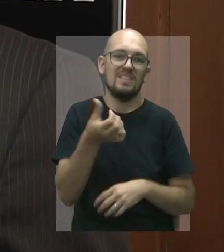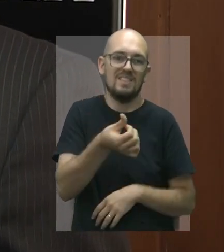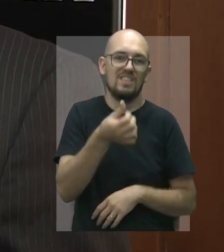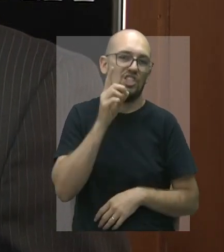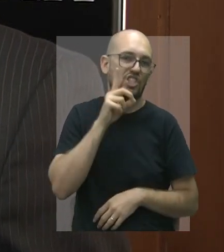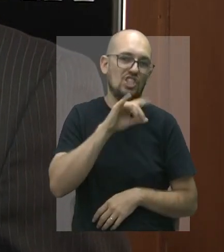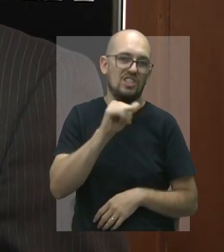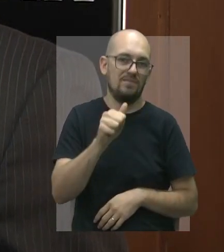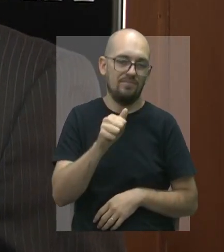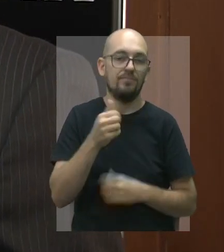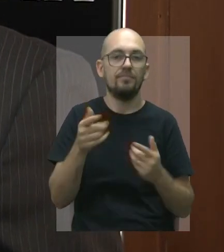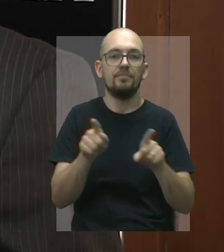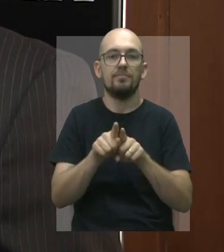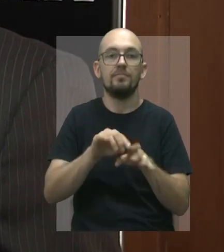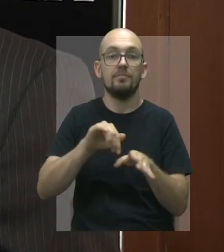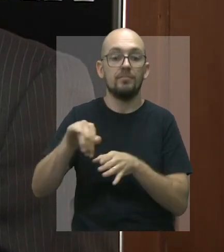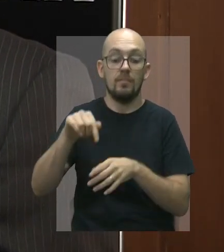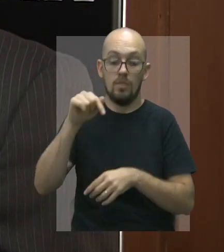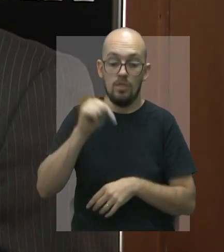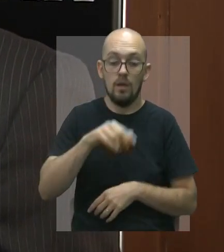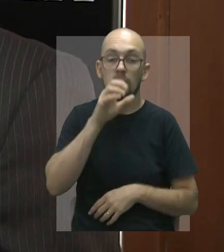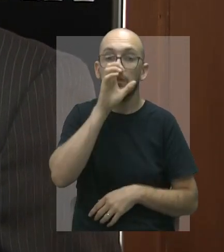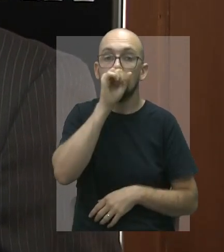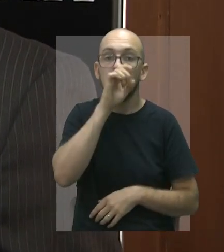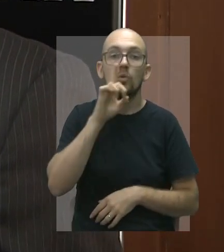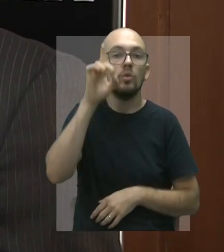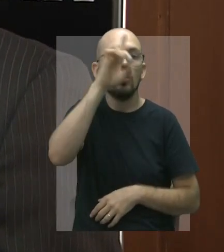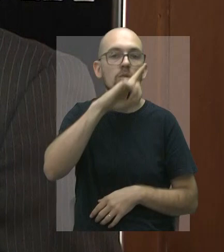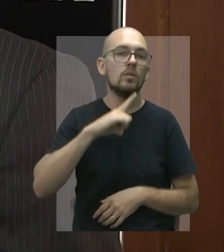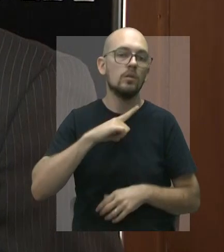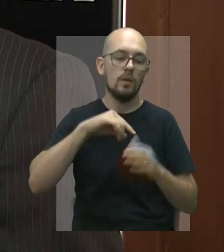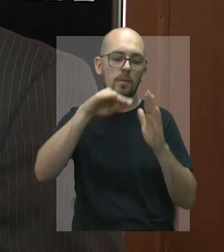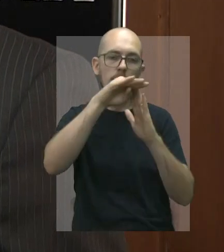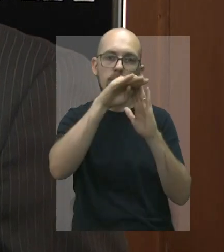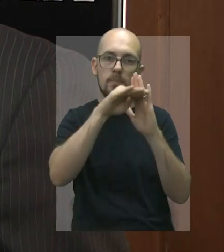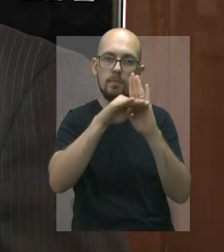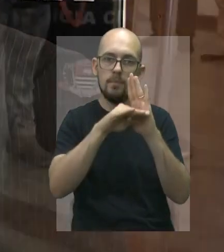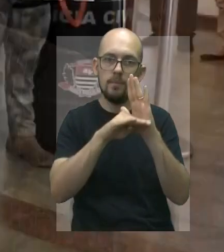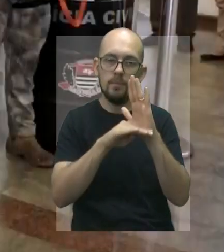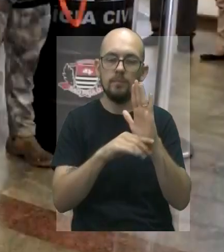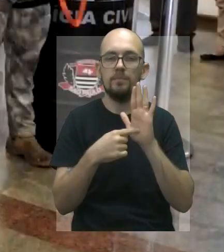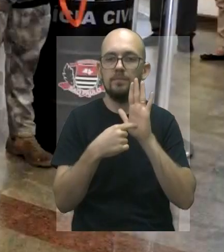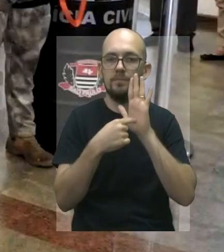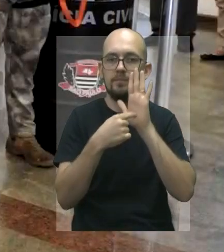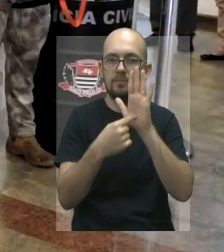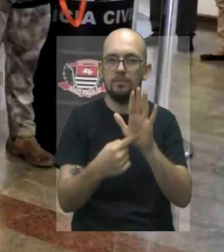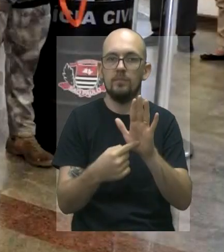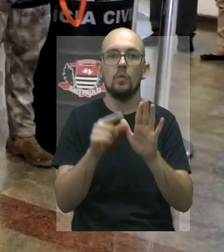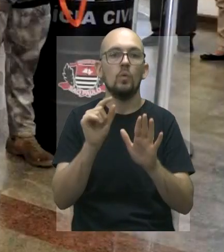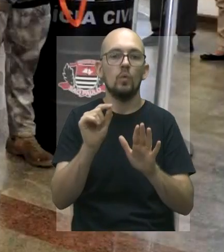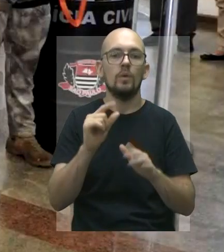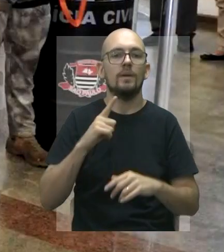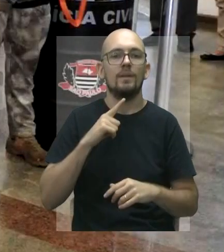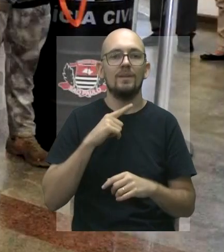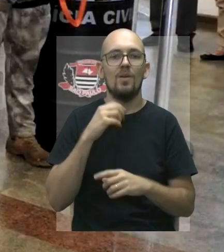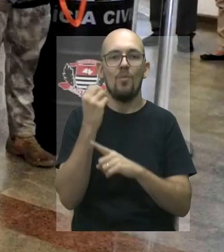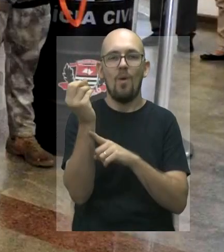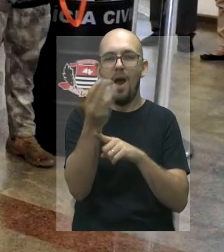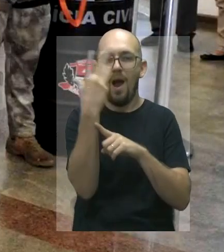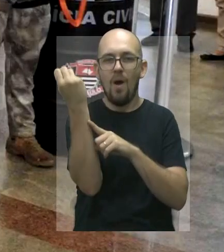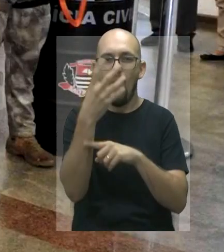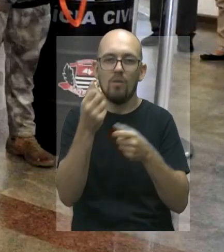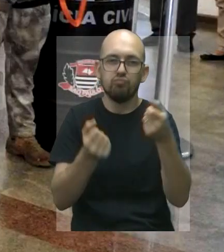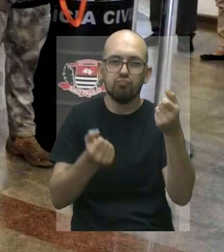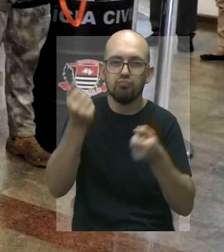No sábado e domingo, nós teremos aí a apresentação das viaturas, dos